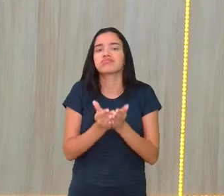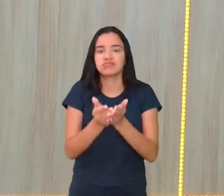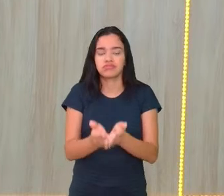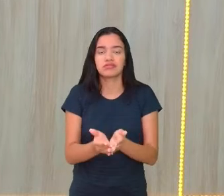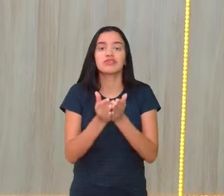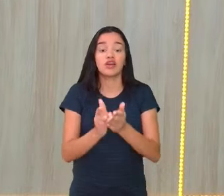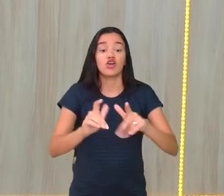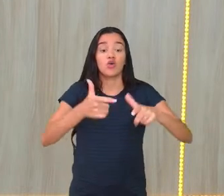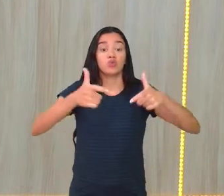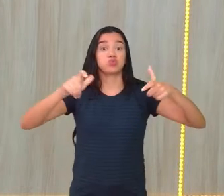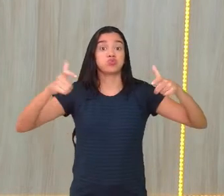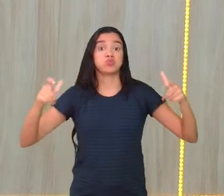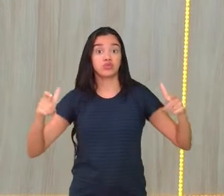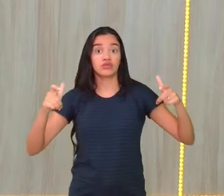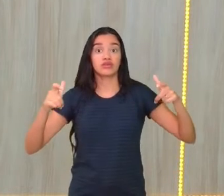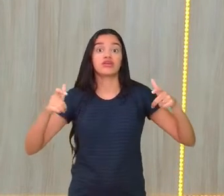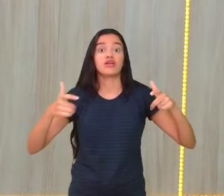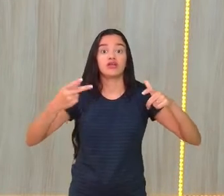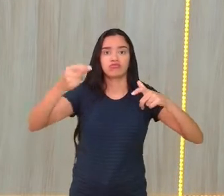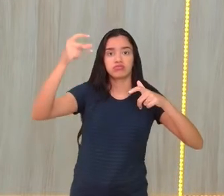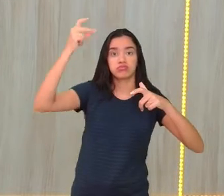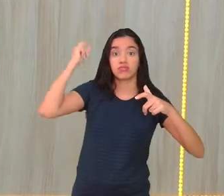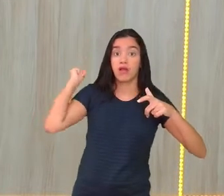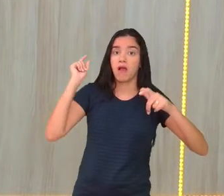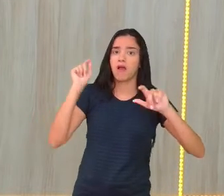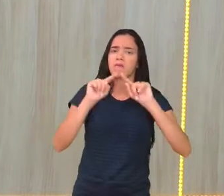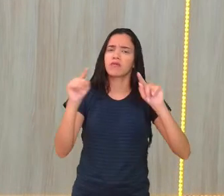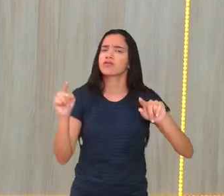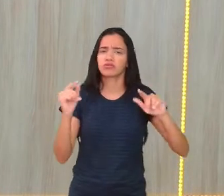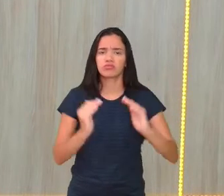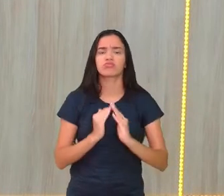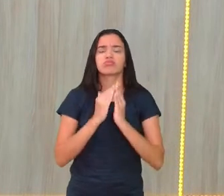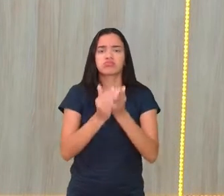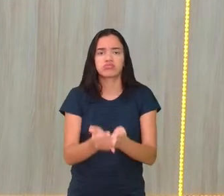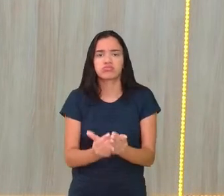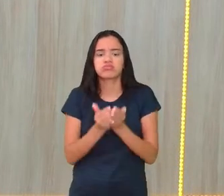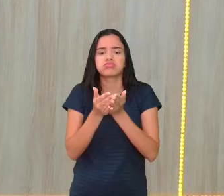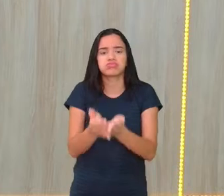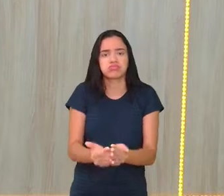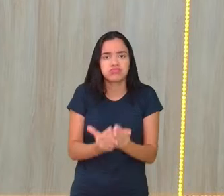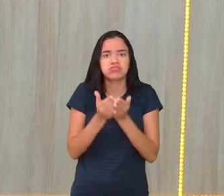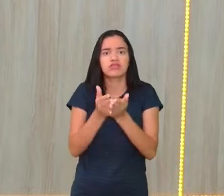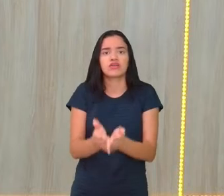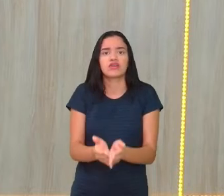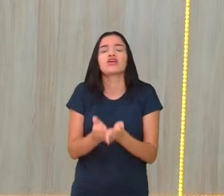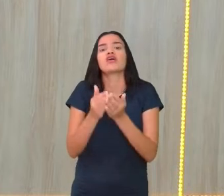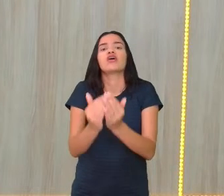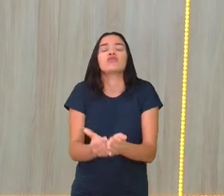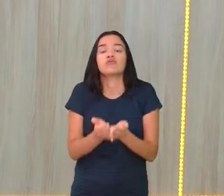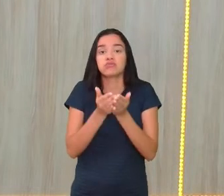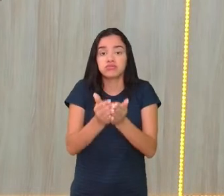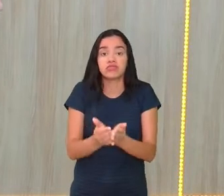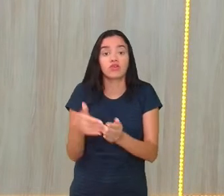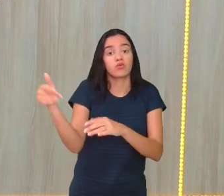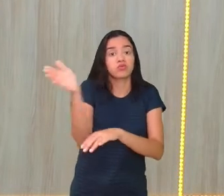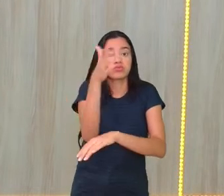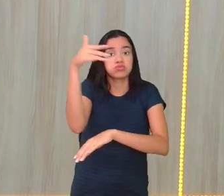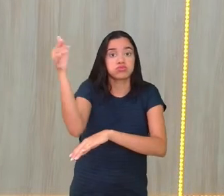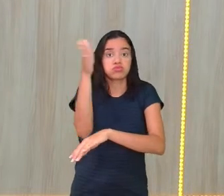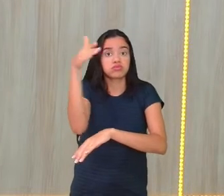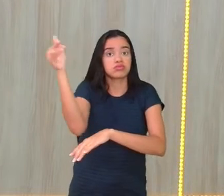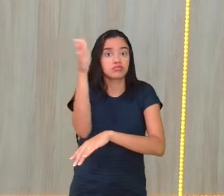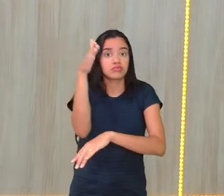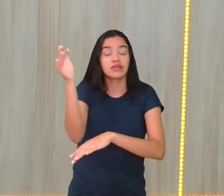eram grandes para a época, mas não tão grandes assim, certo? E eram barcos à vela, né? Ou barcos a remo,